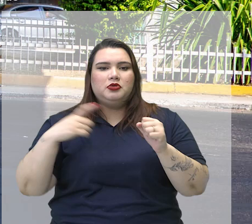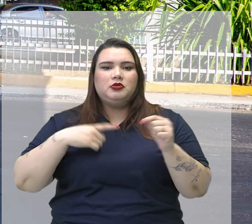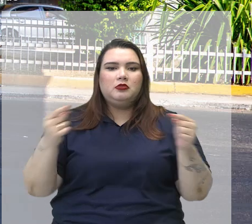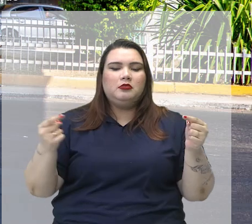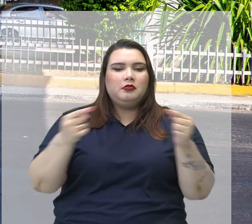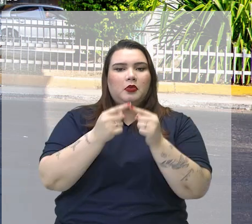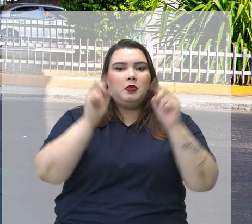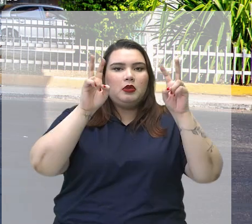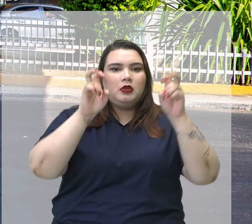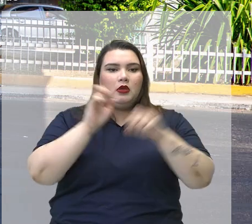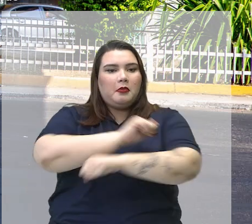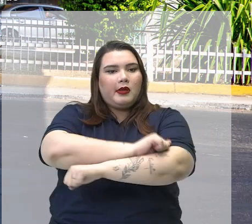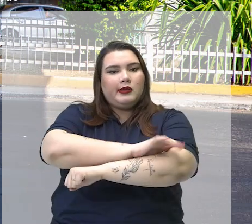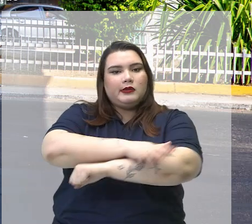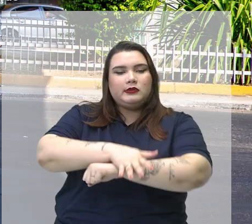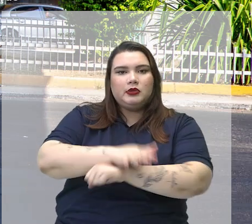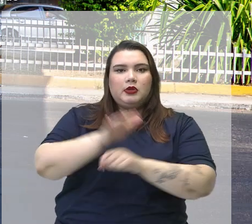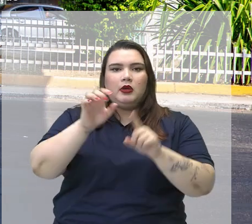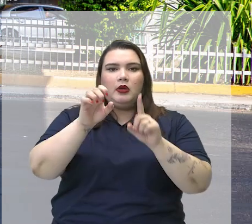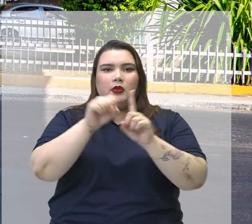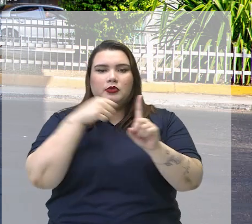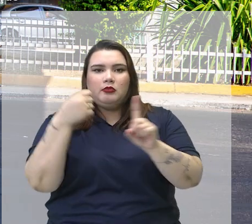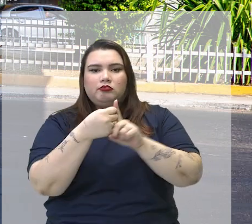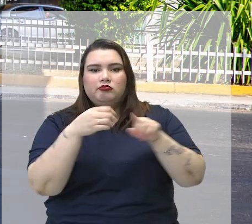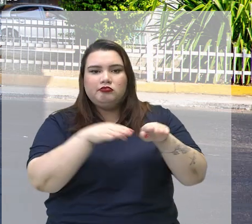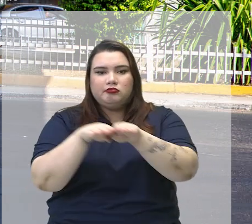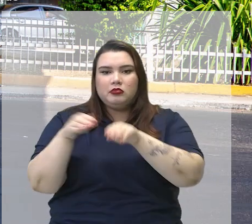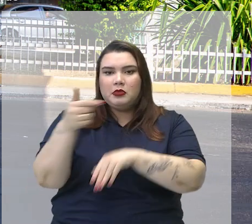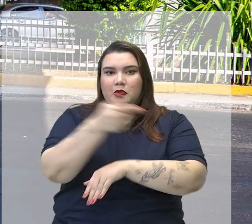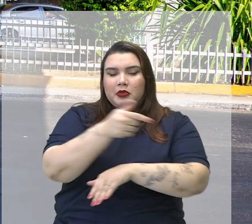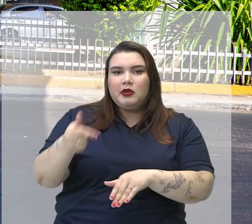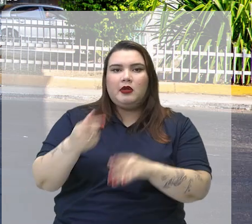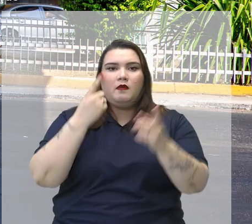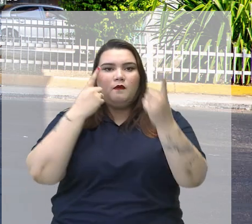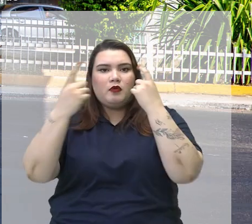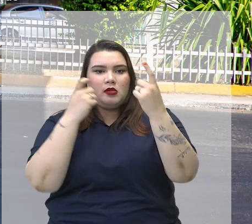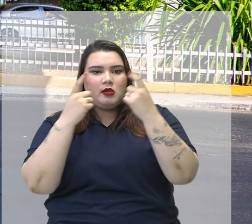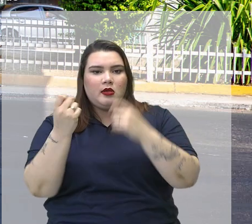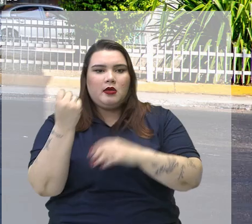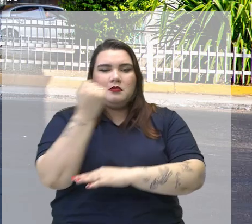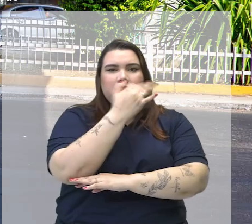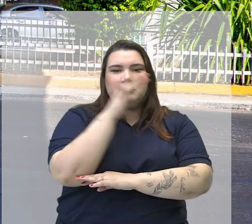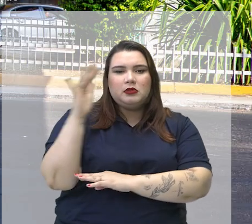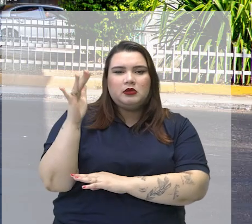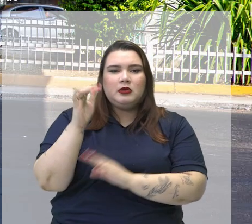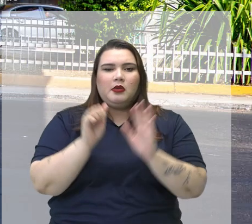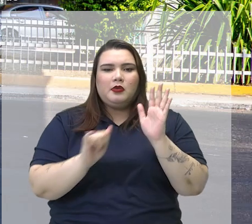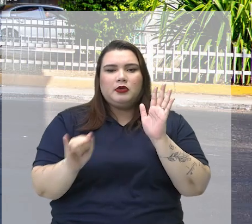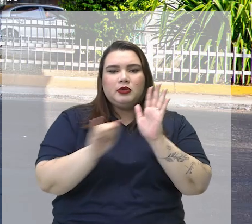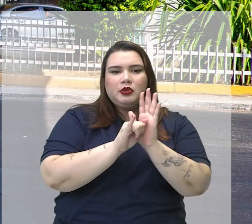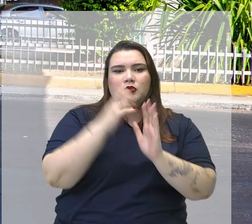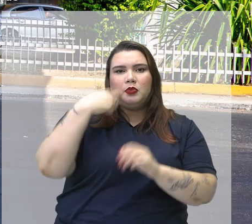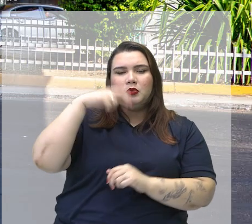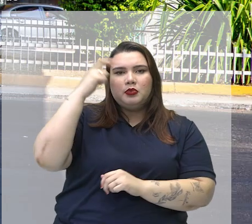como racismo, desigualdade, violência, meio ambiente, identidade cultural, como vocês podem